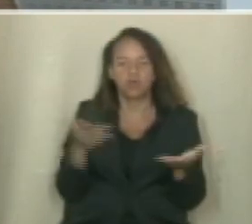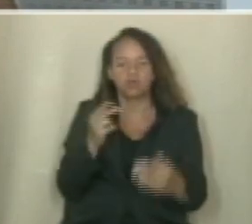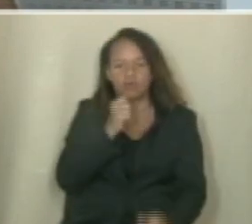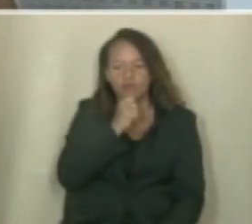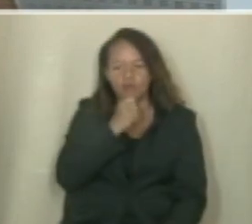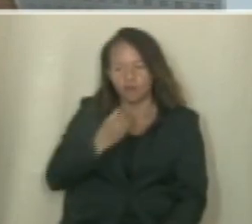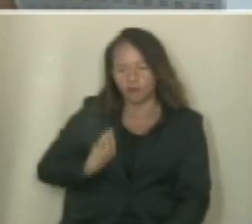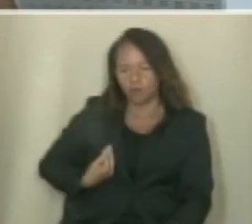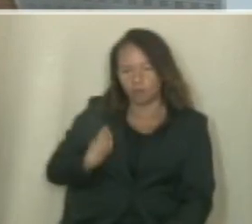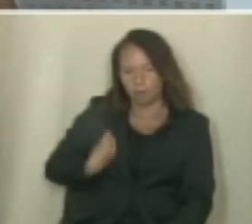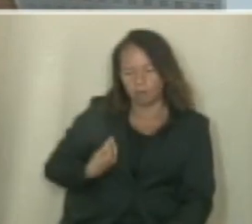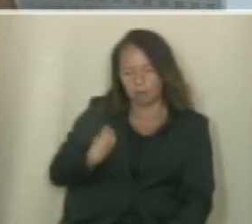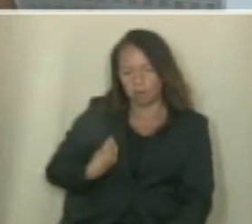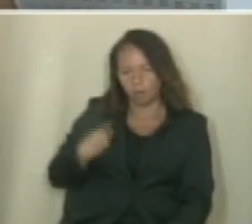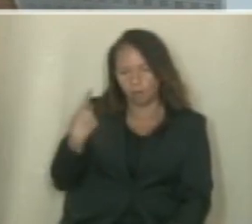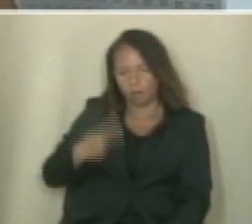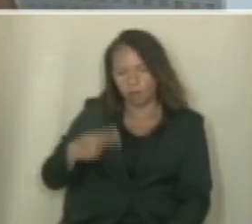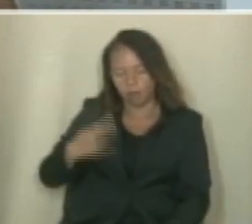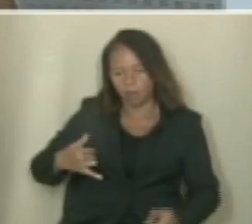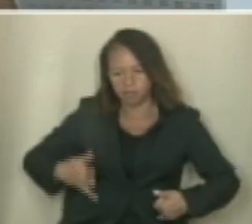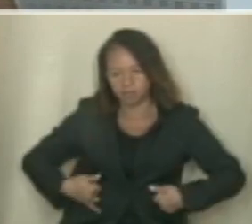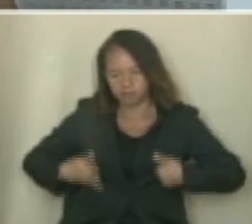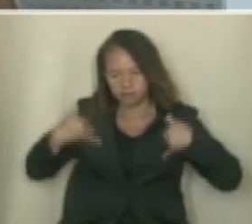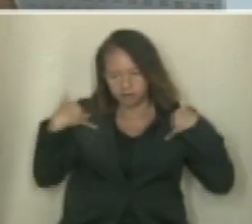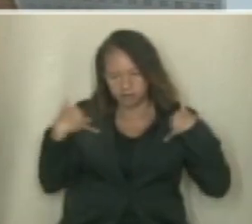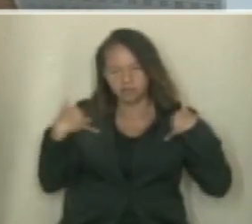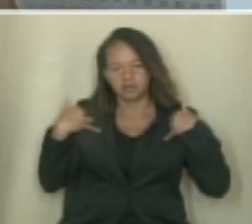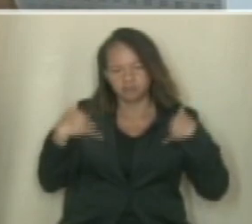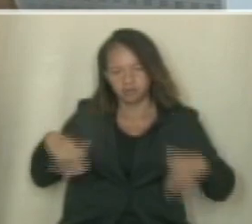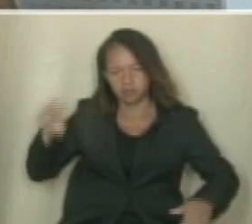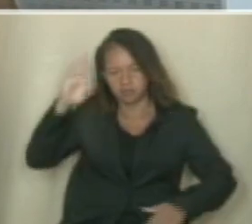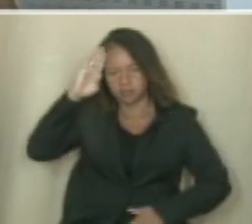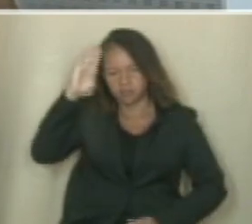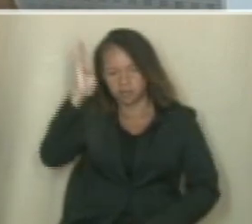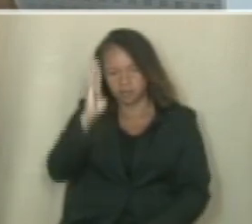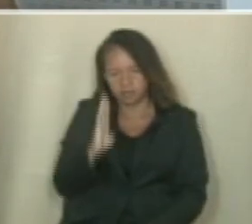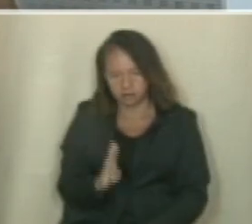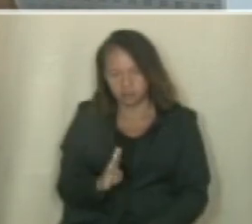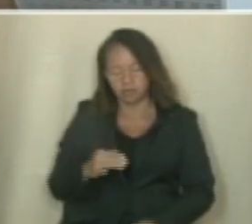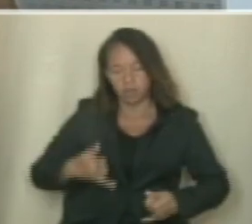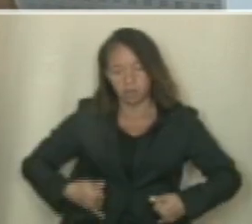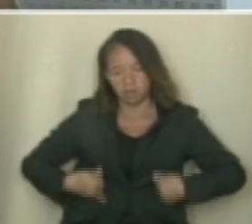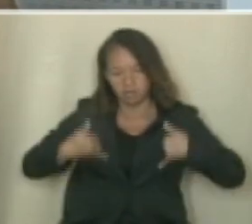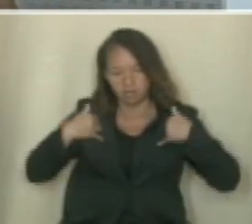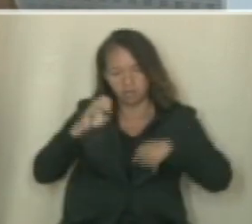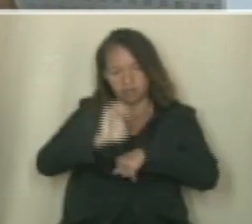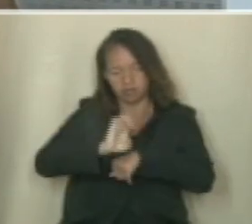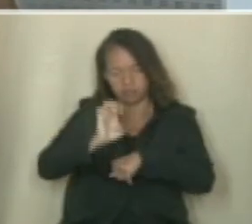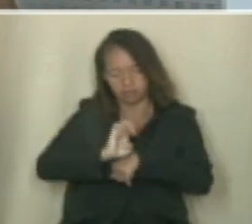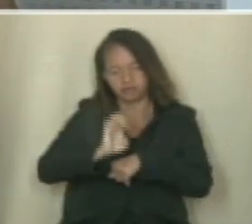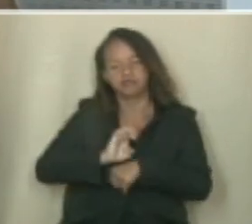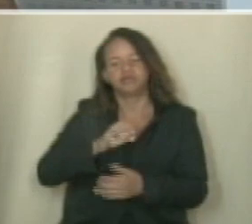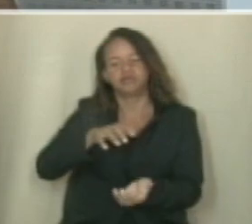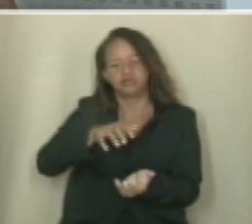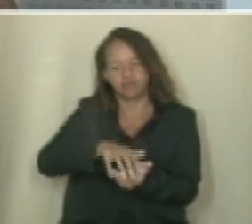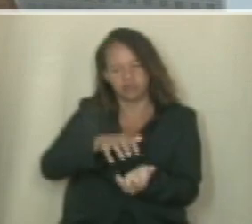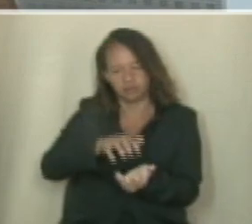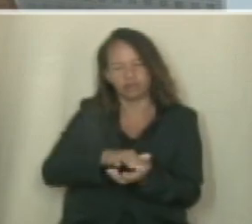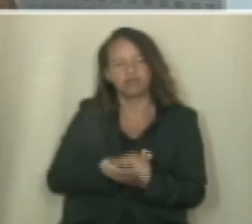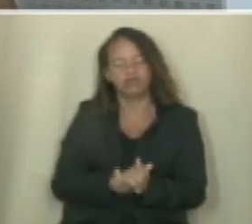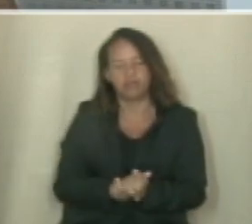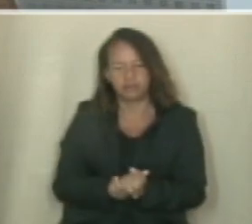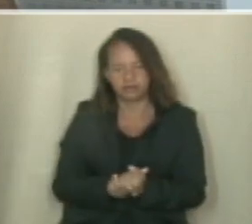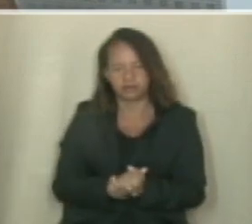estão vivos aqui e orgulham o Exército Brasileiro, orgulham o Estado de Pernambuco, que